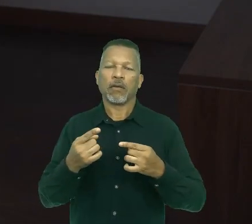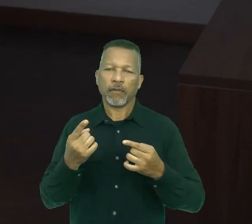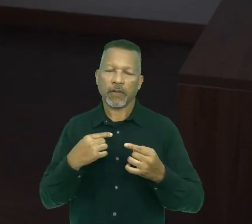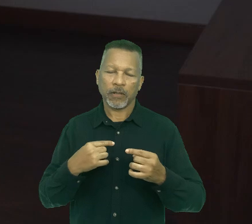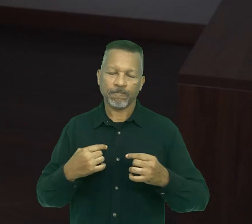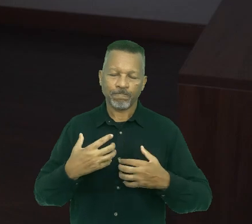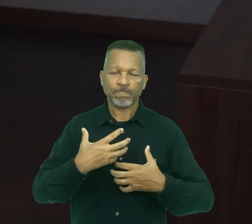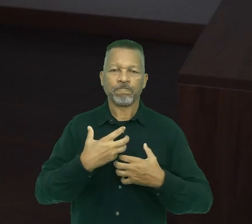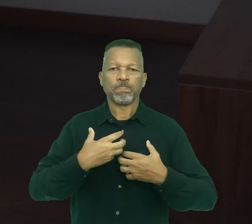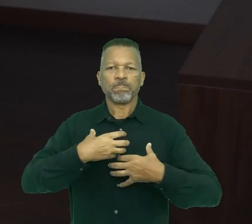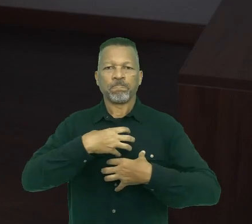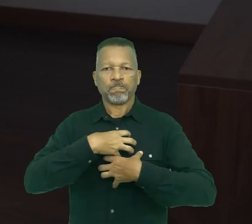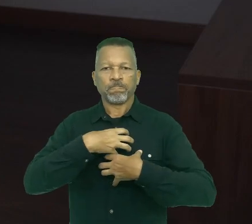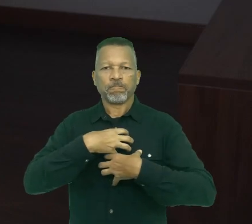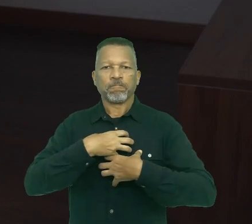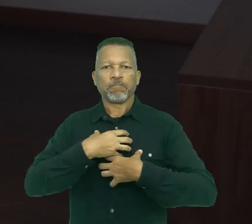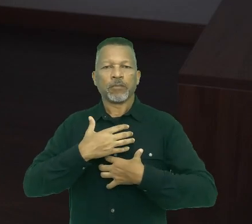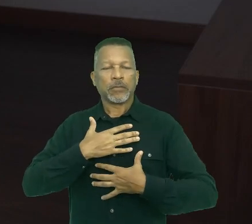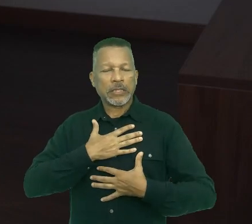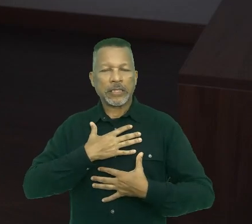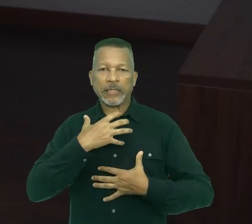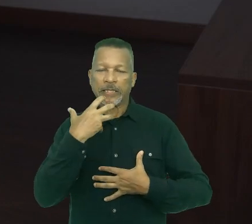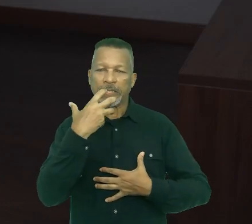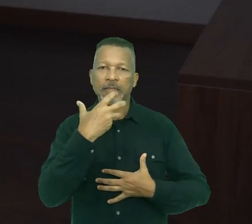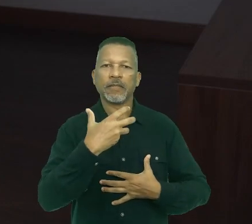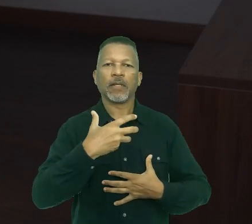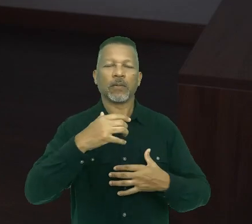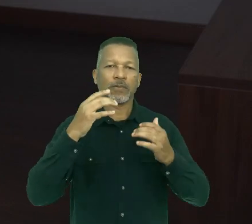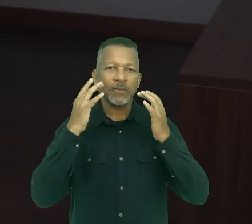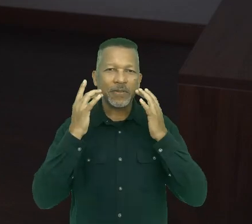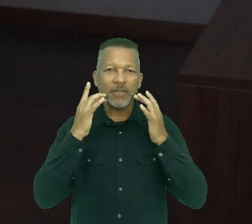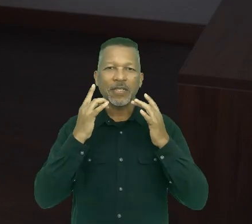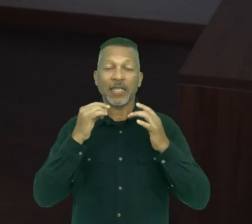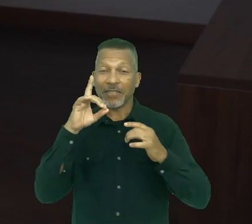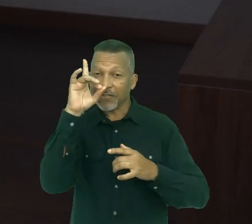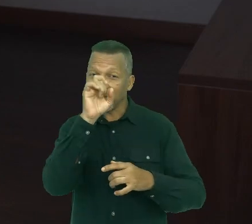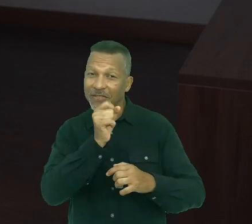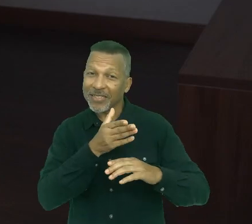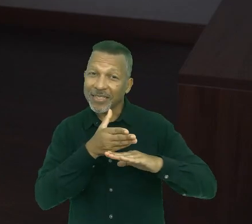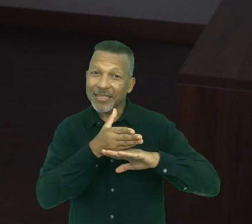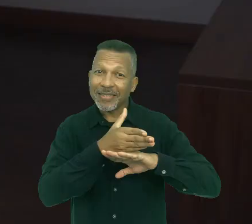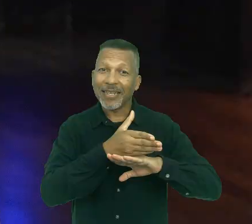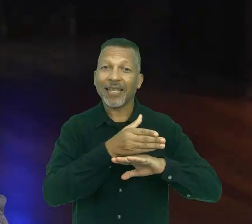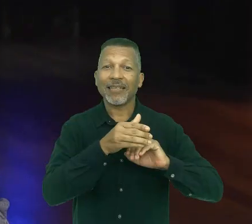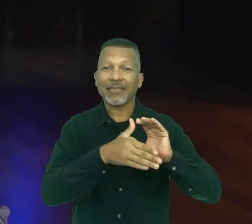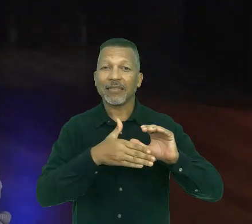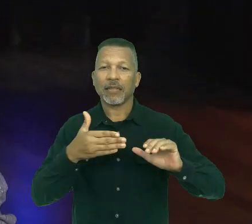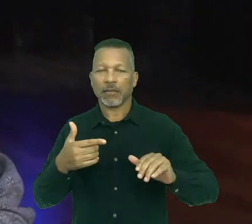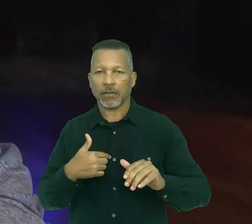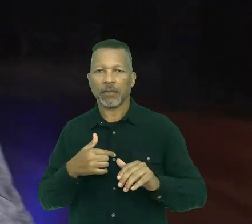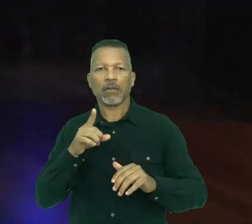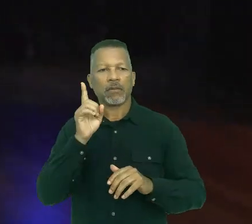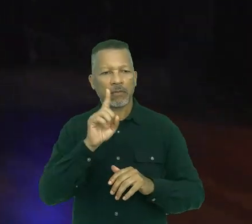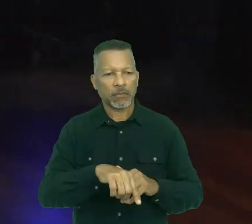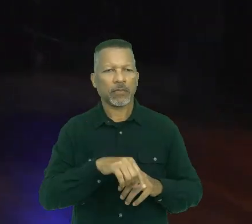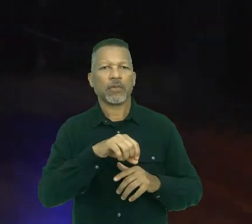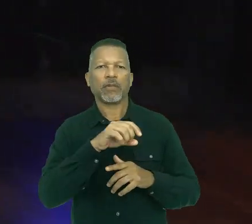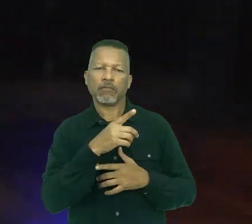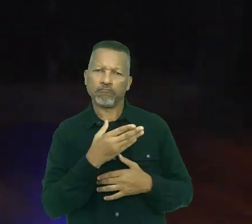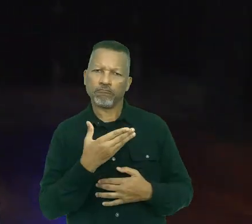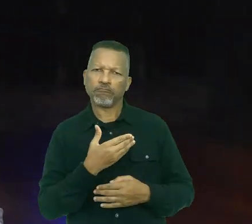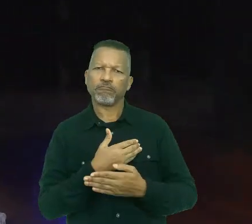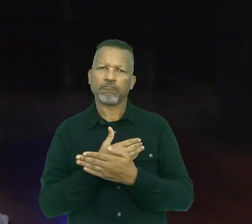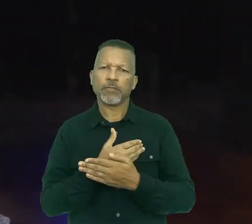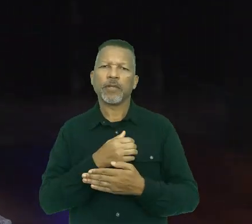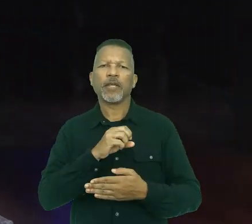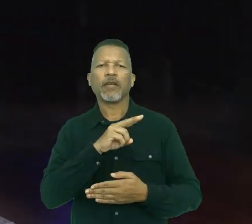fez embevecer pelo teatro. E teatro é difícil você entrar e sair, uma coisa, é um mosquito que te pega. Otton Valgas descobriu o teatro